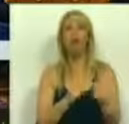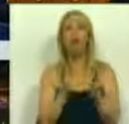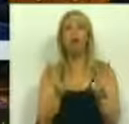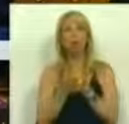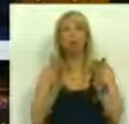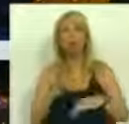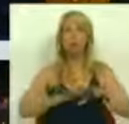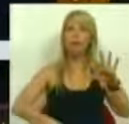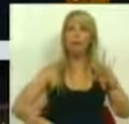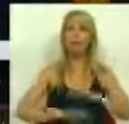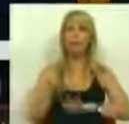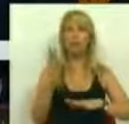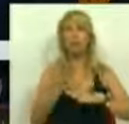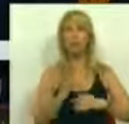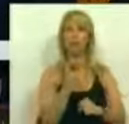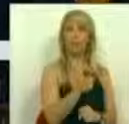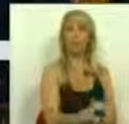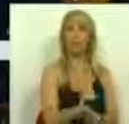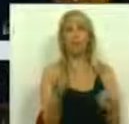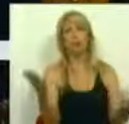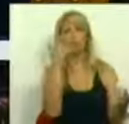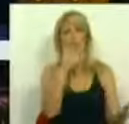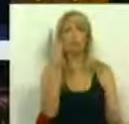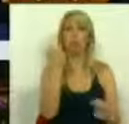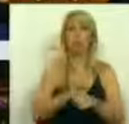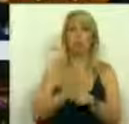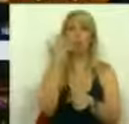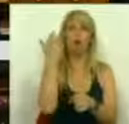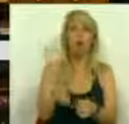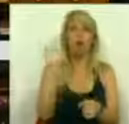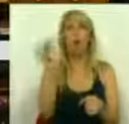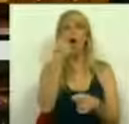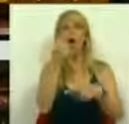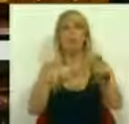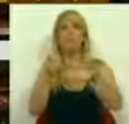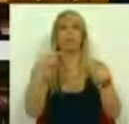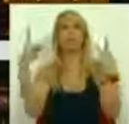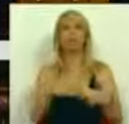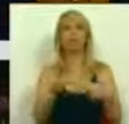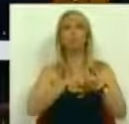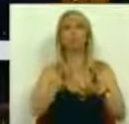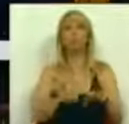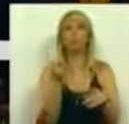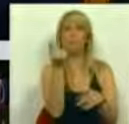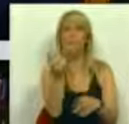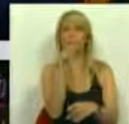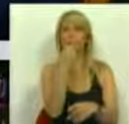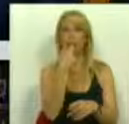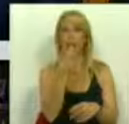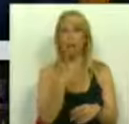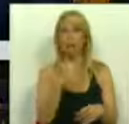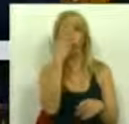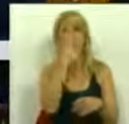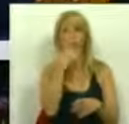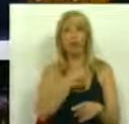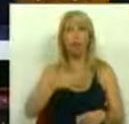sua parte. Se no momento foram os trabalhadores e os pensionistas, se foram as farmacêuticas com os cortes nos preços dos medicamentos, se foram as